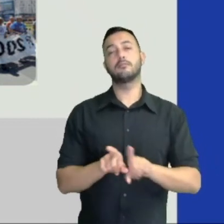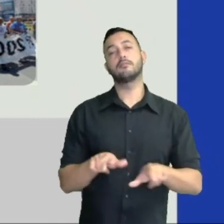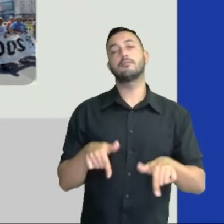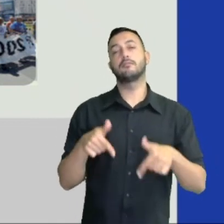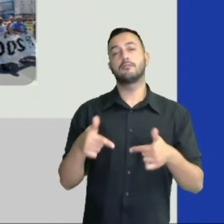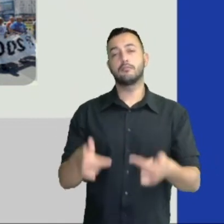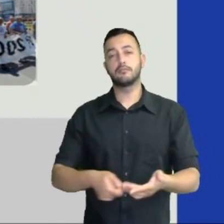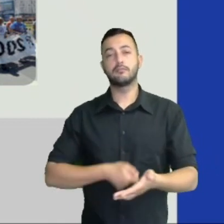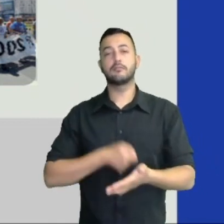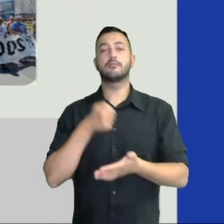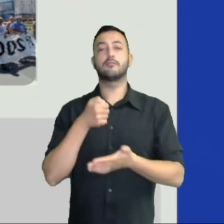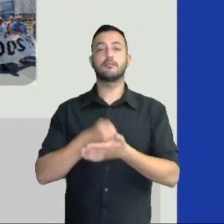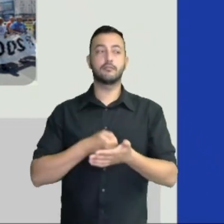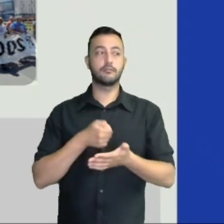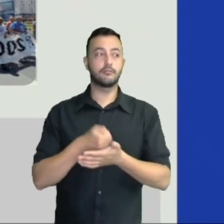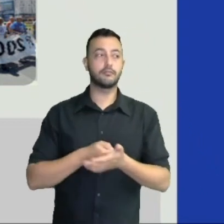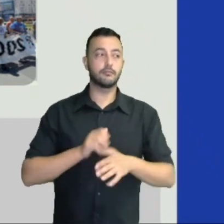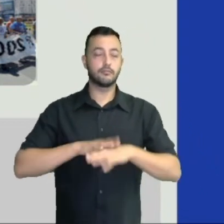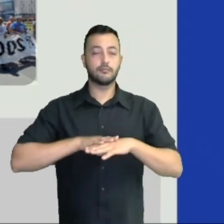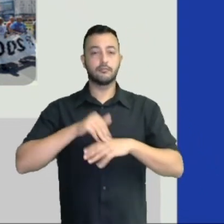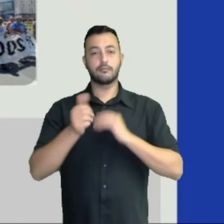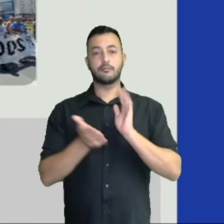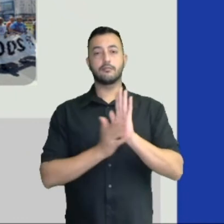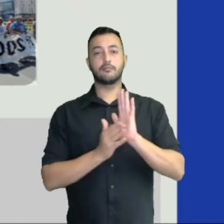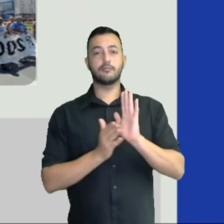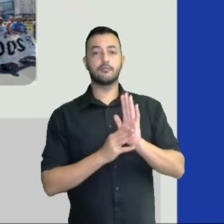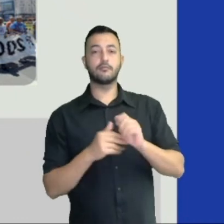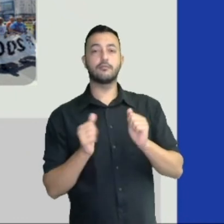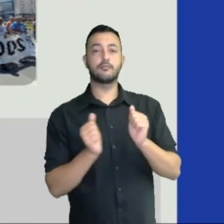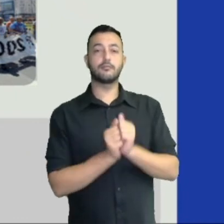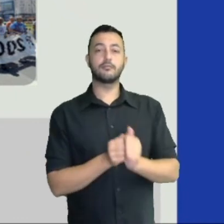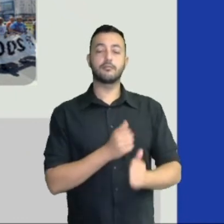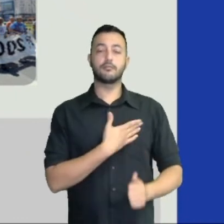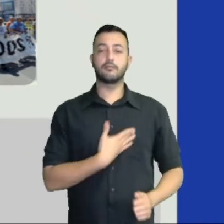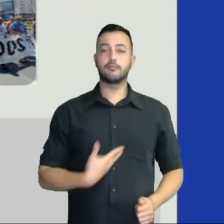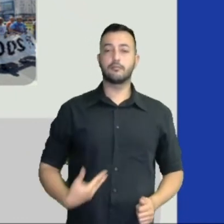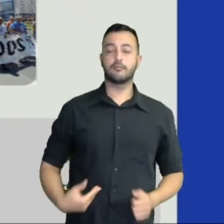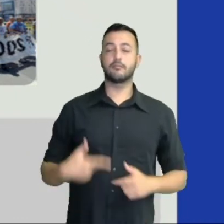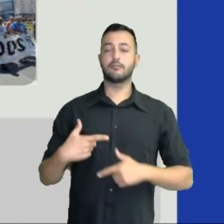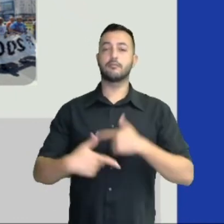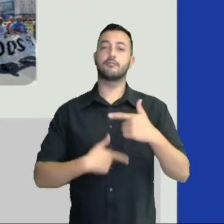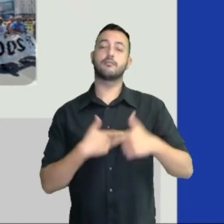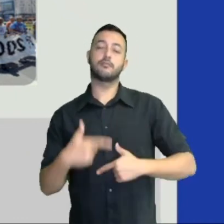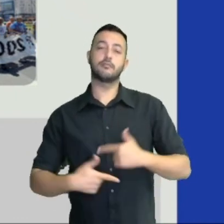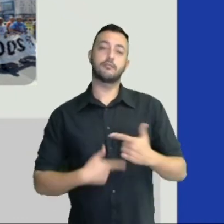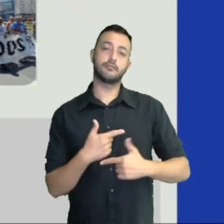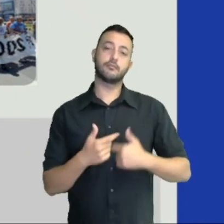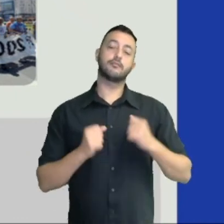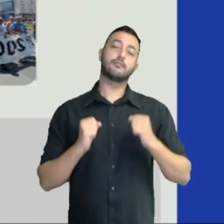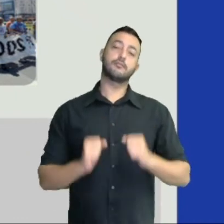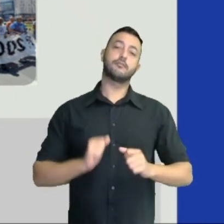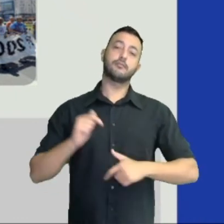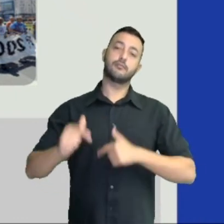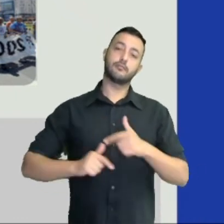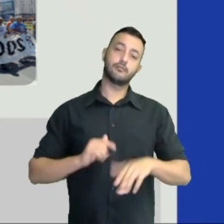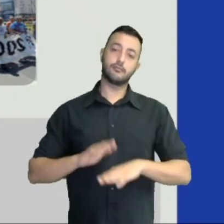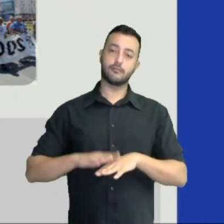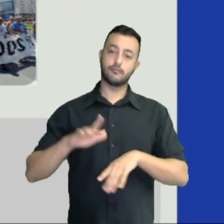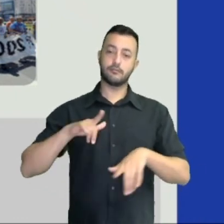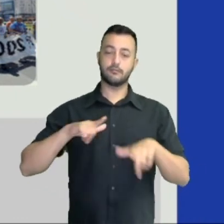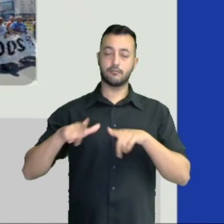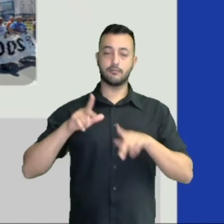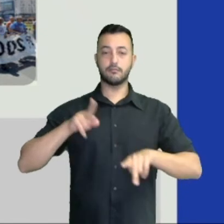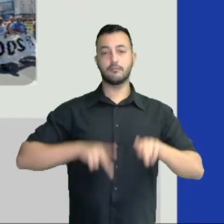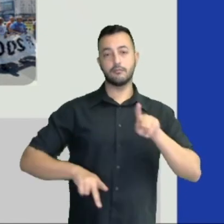luta por melhores propostas junto ao governo, que faça um trabalho que possa promover mais emprego para o